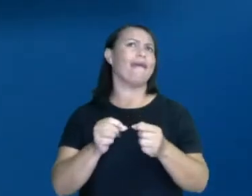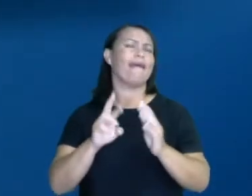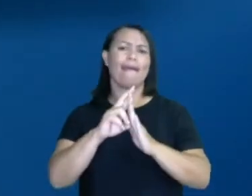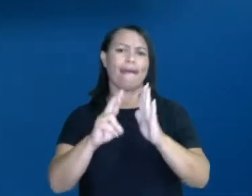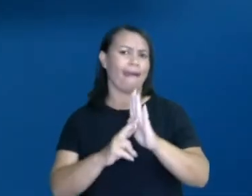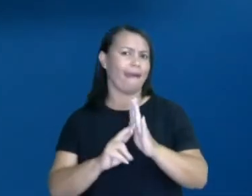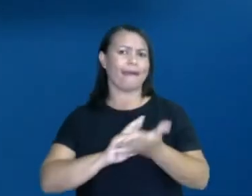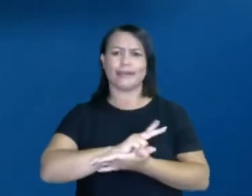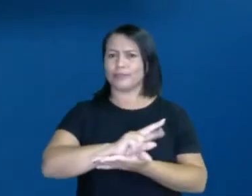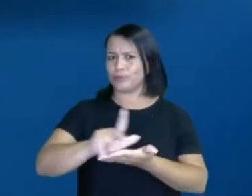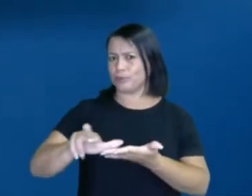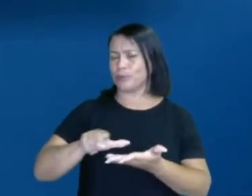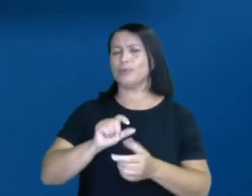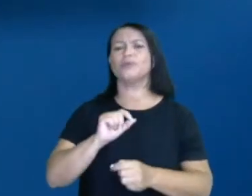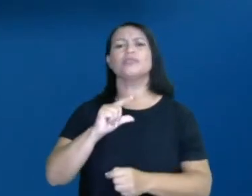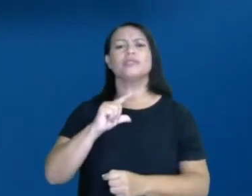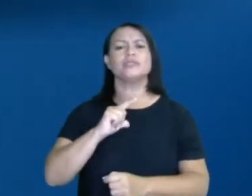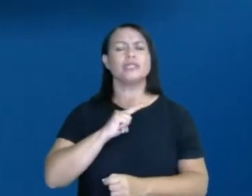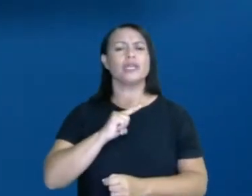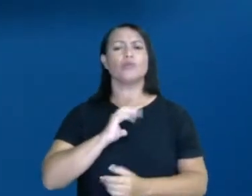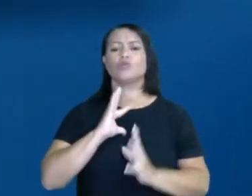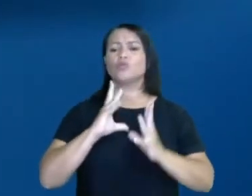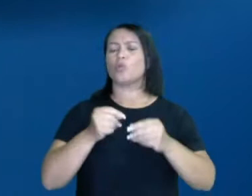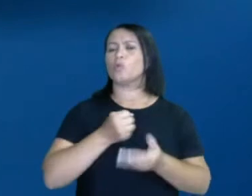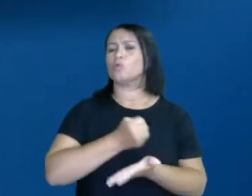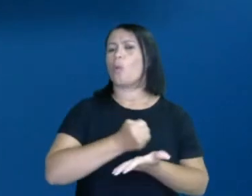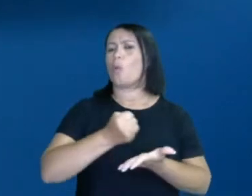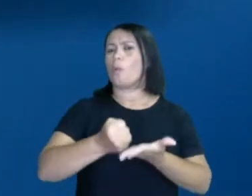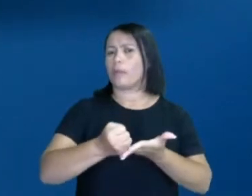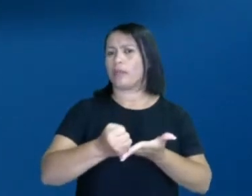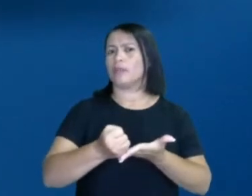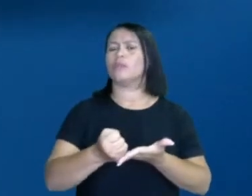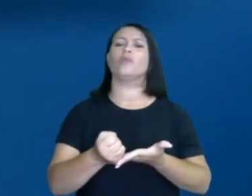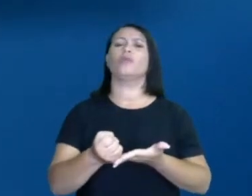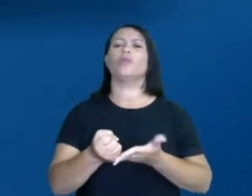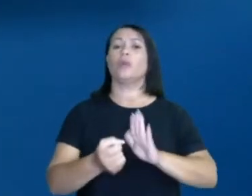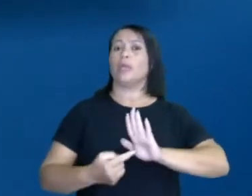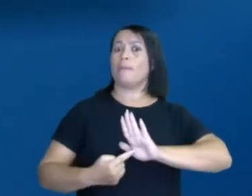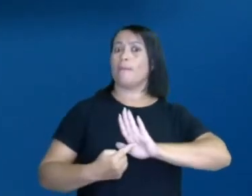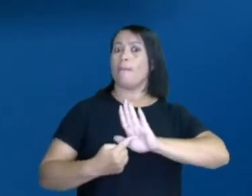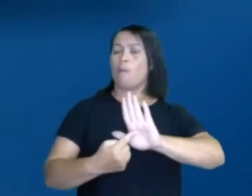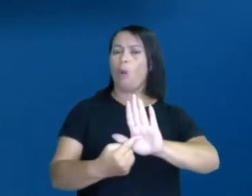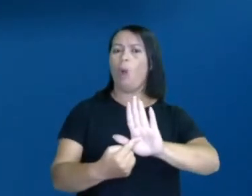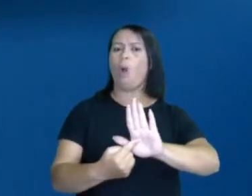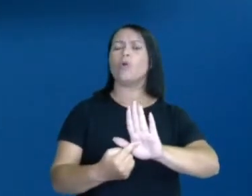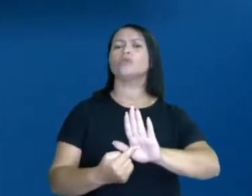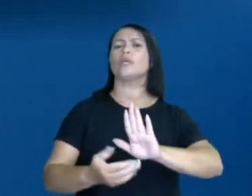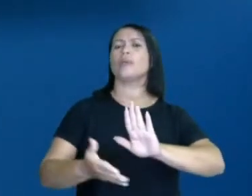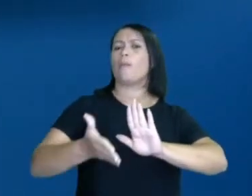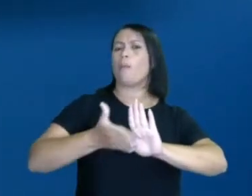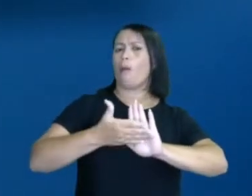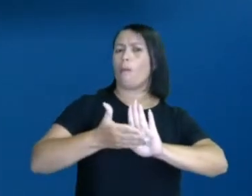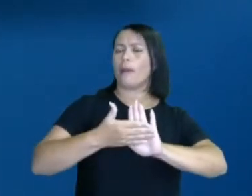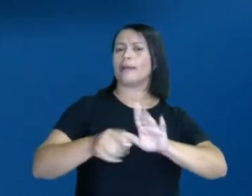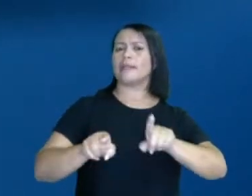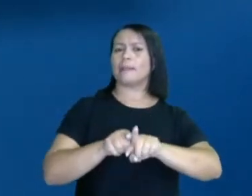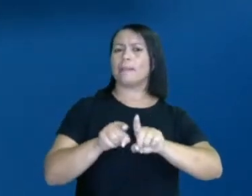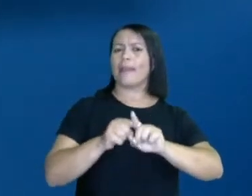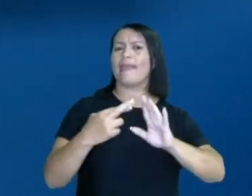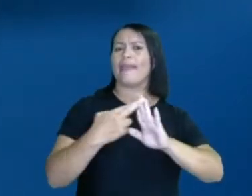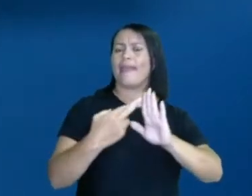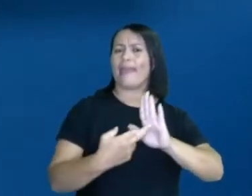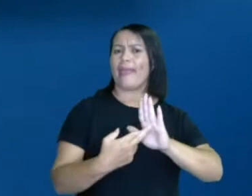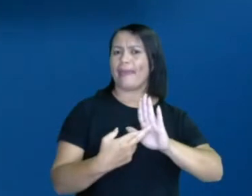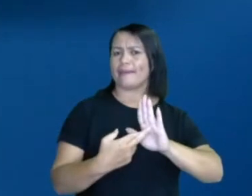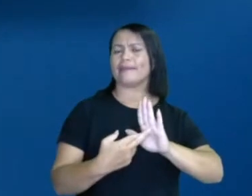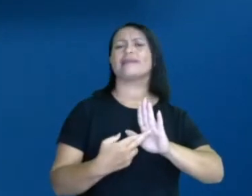entre outros. Todos esses documentos que estabelecem, que propõem normas e